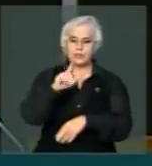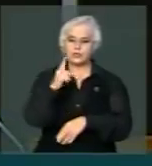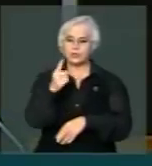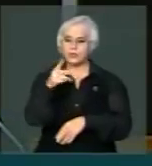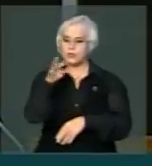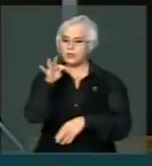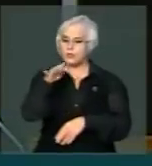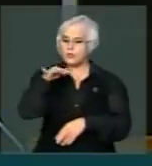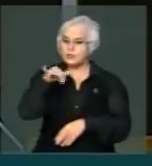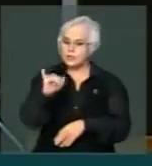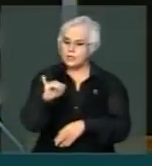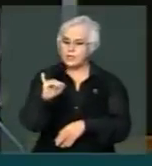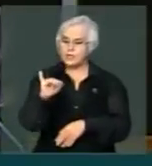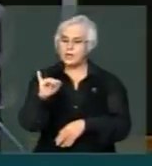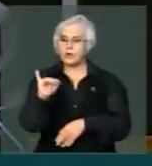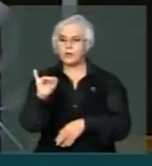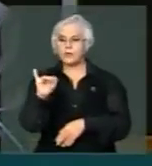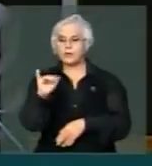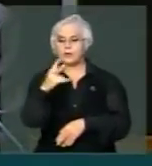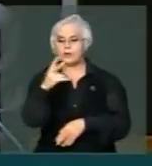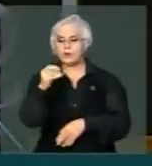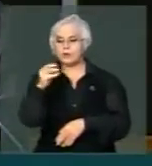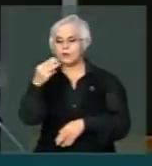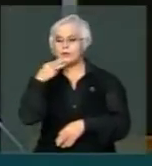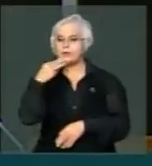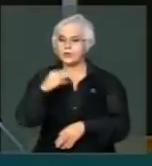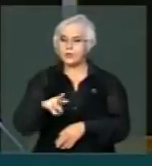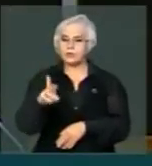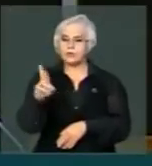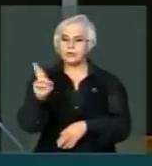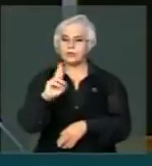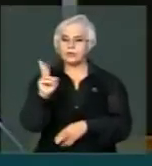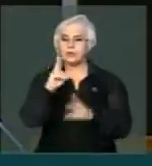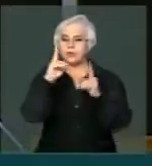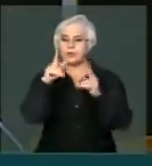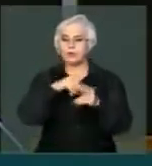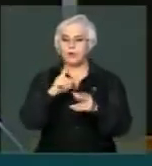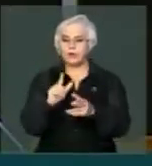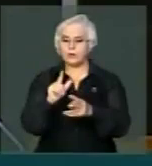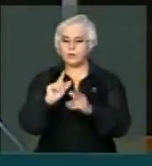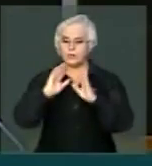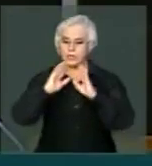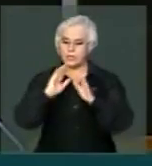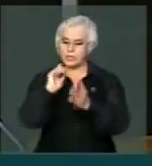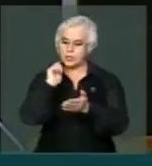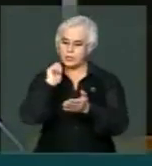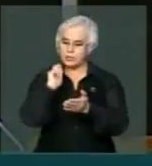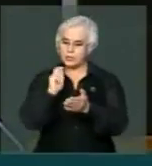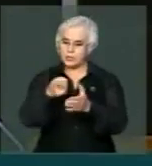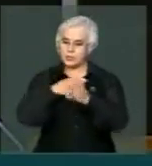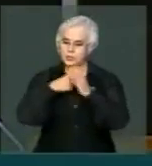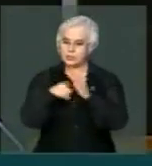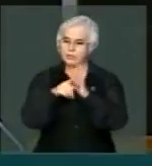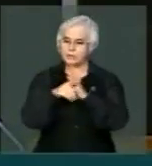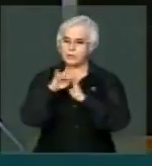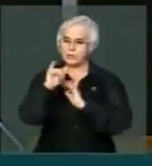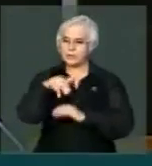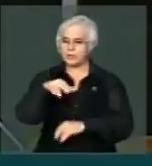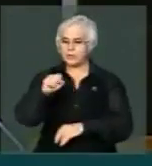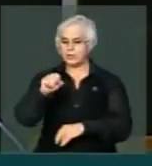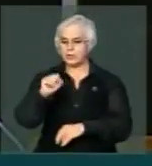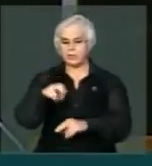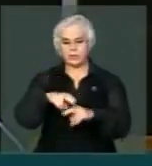bilhões, inclusive particularmente o que se deve para o INSS, por causa da ineficiência e